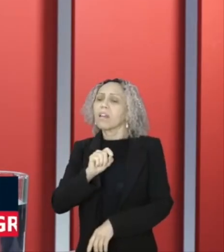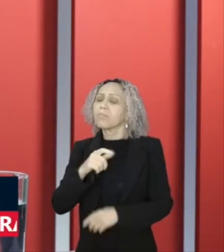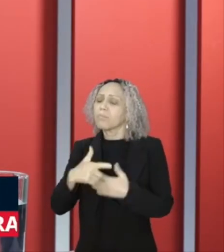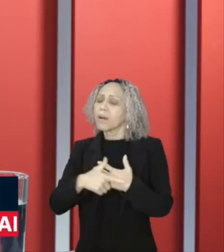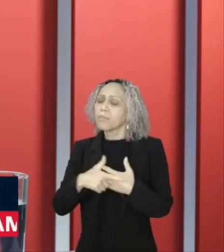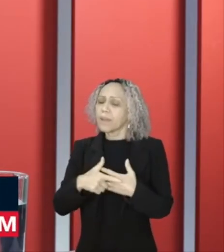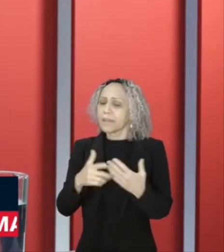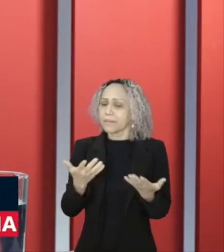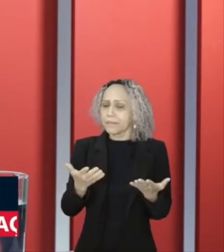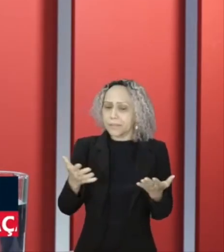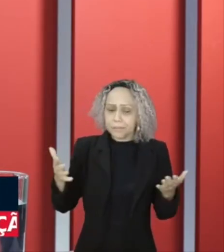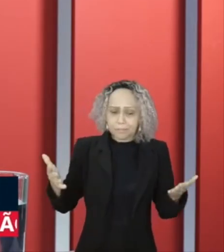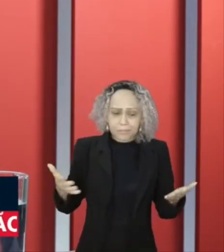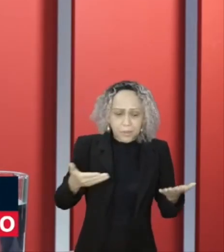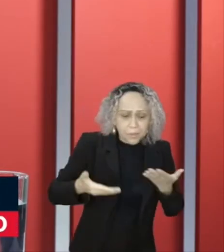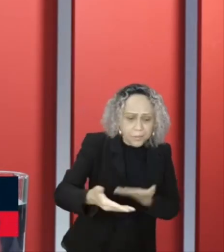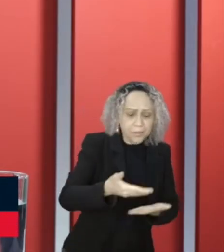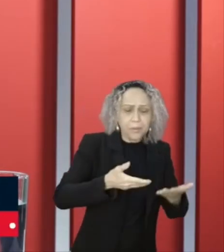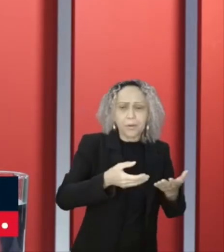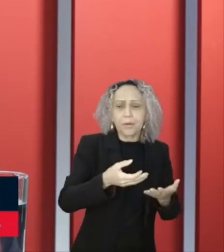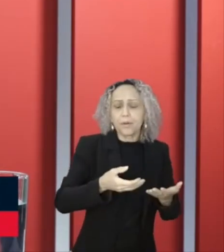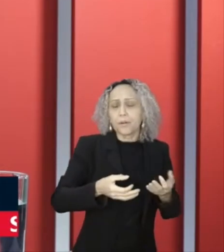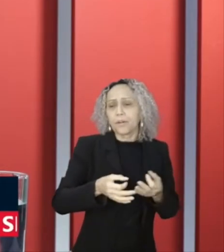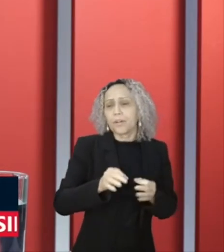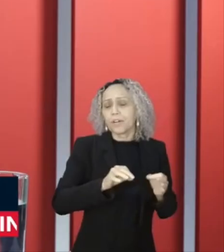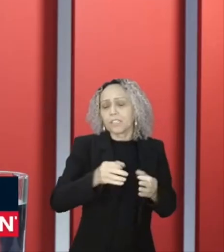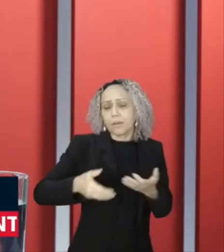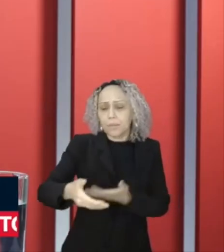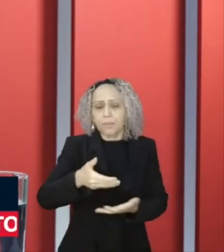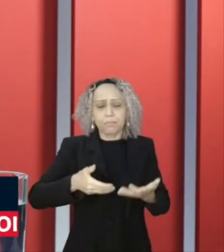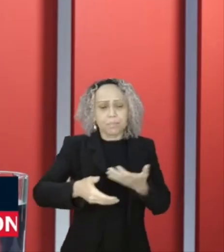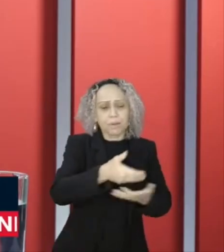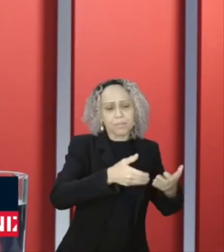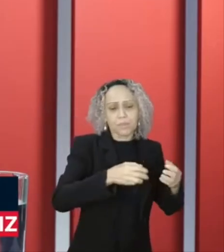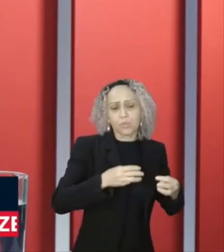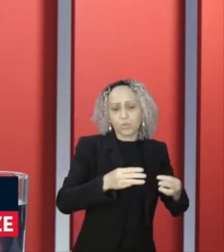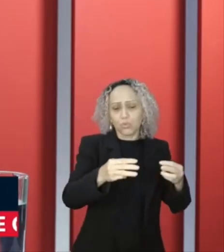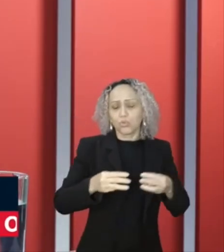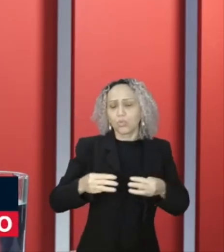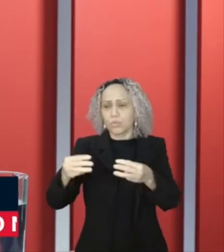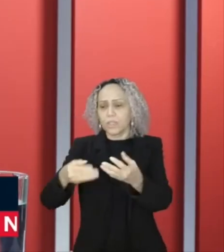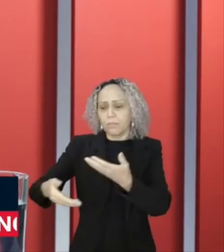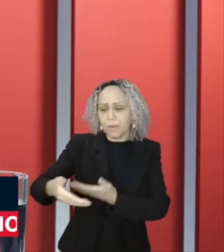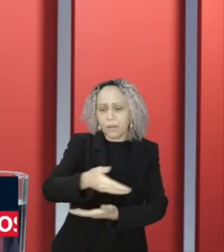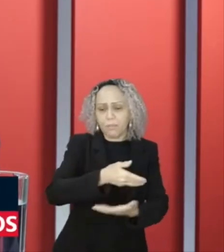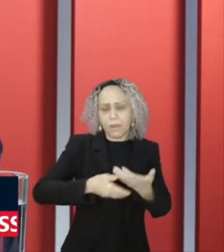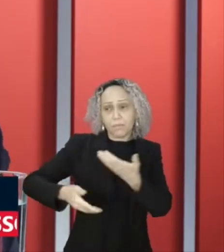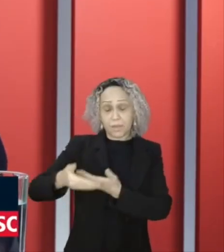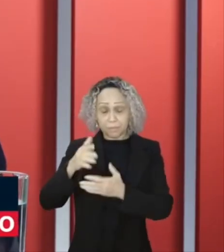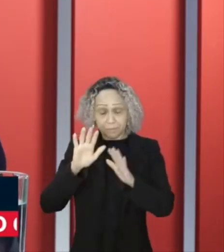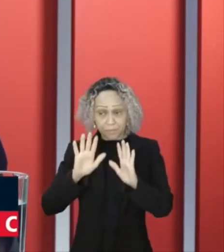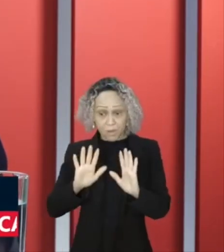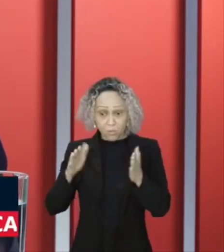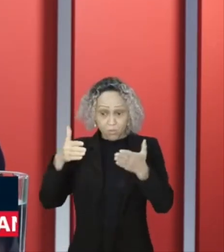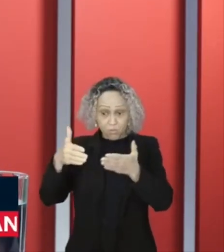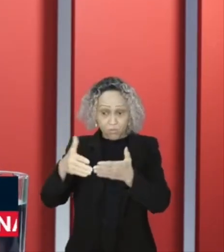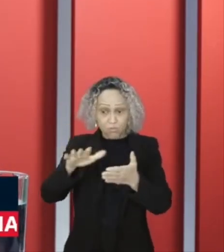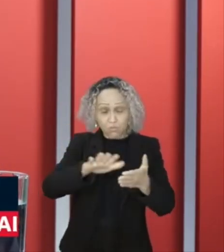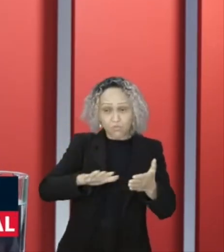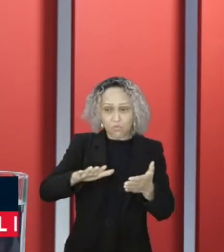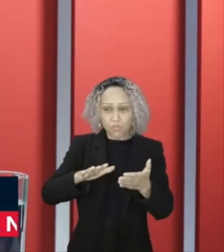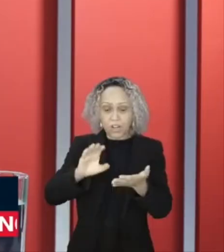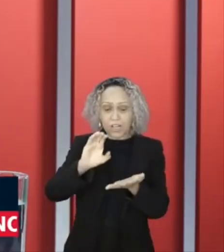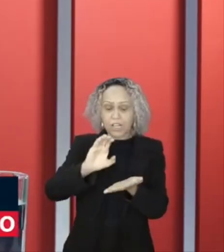participação social, e o Fórum Interconselhos é um instrumento para isso, porque ele tem essa visão macro.